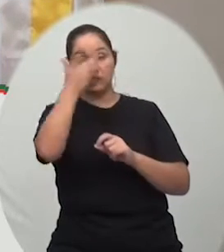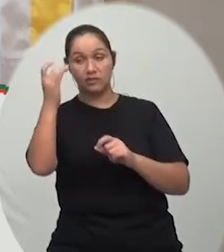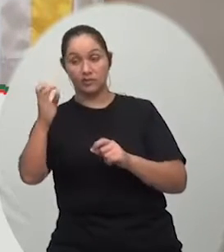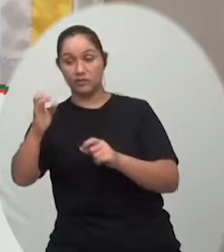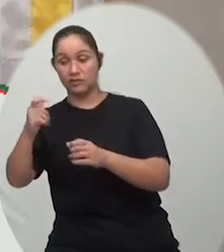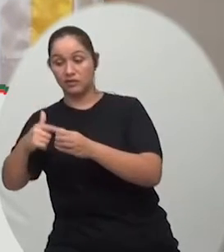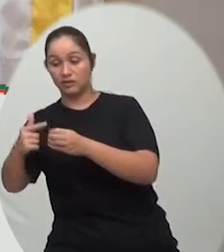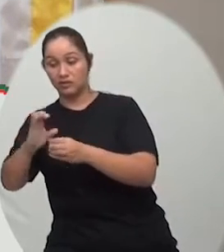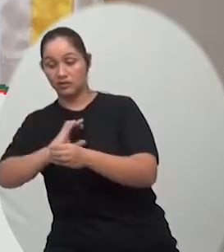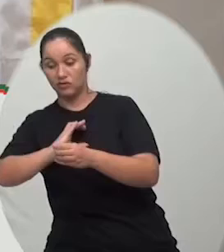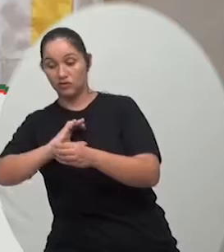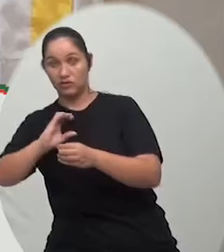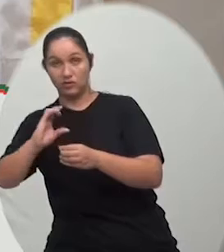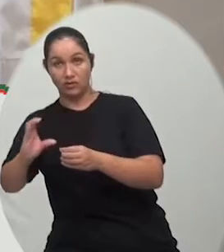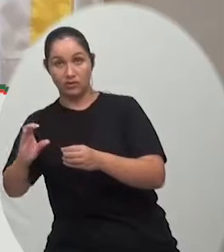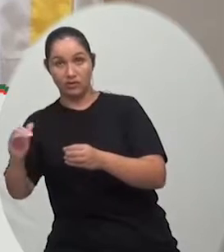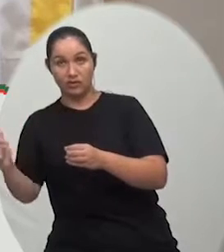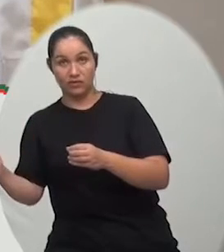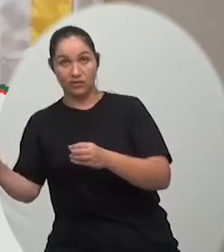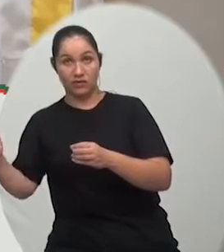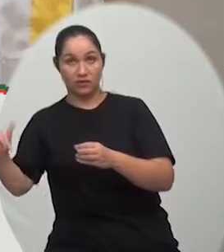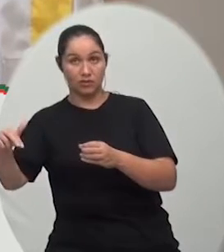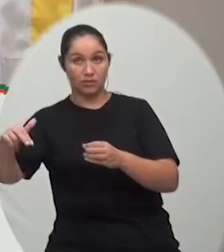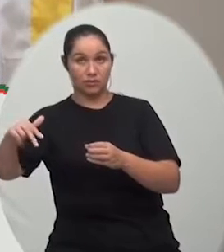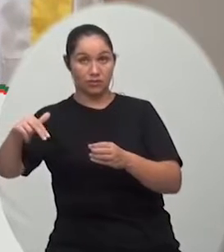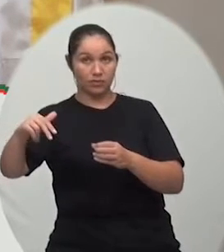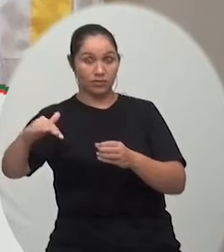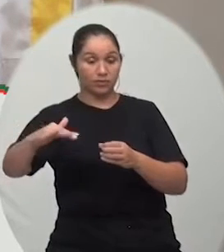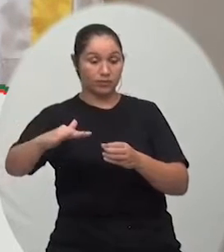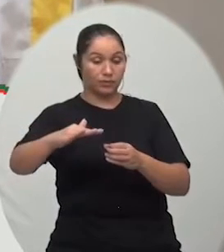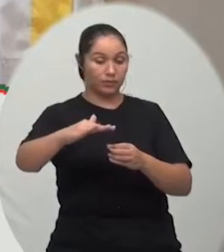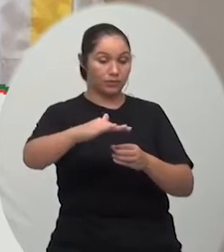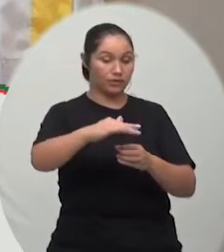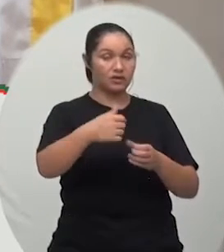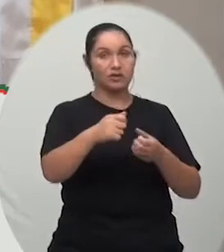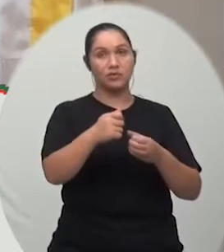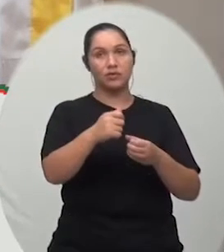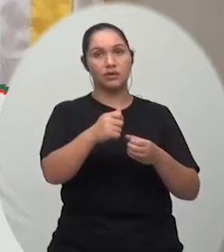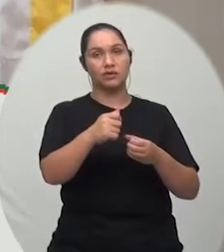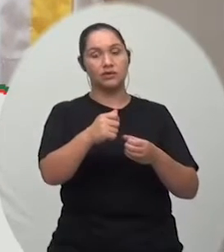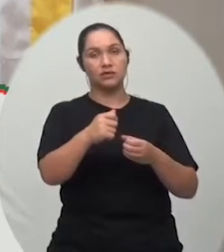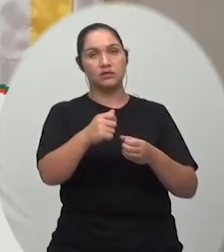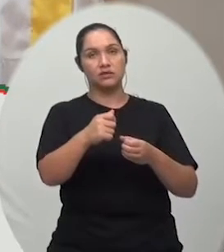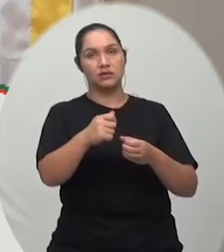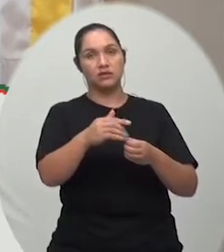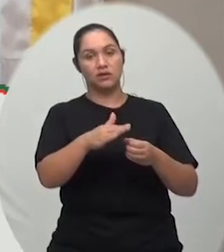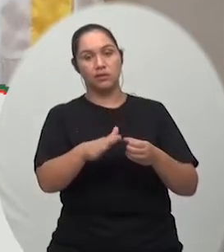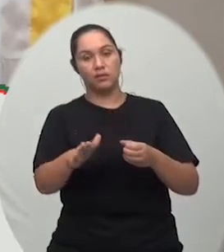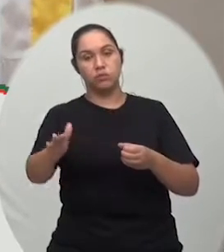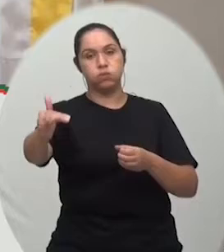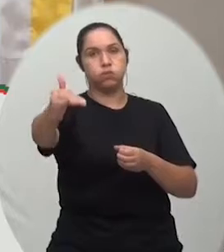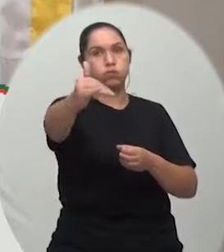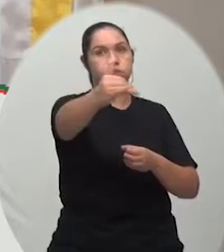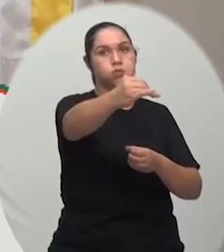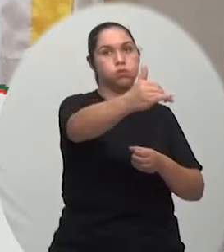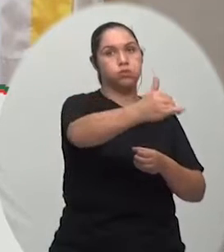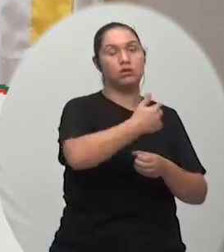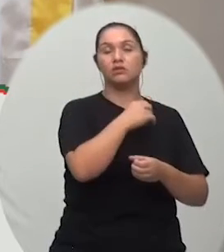fazer essa volta completa, passando lá pelo Angeloninho, quer dizer, perdendo 5, 10 minutos preciosos para a vida de